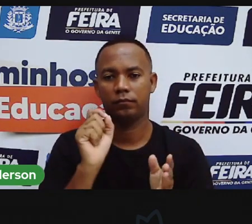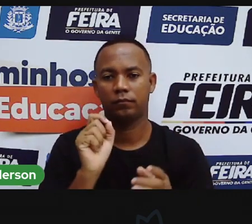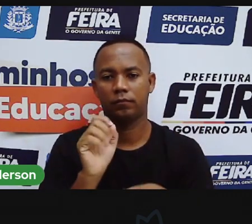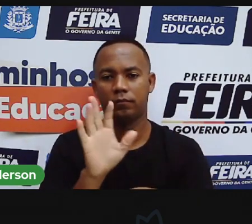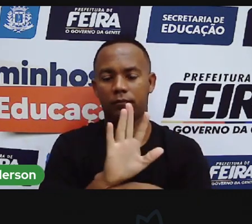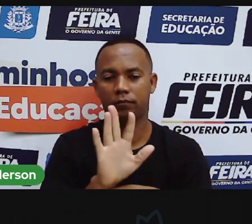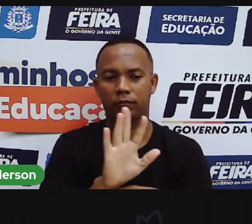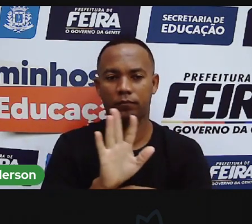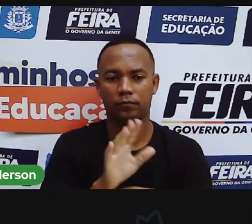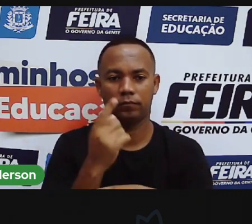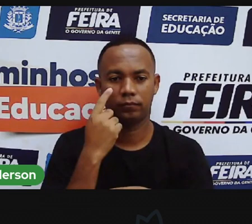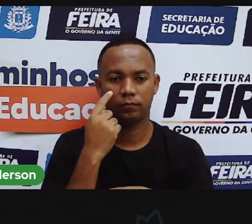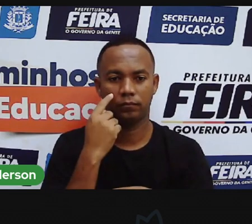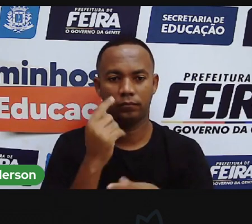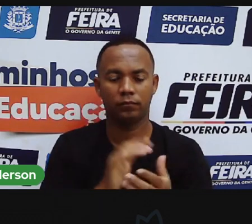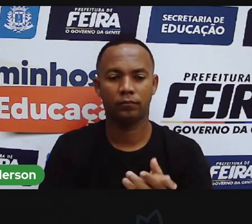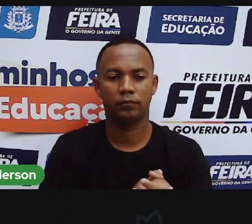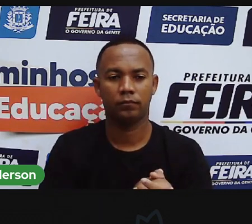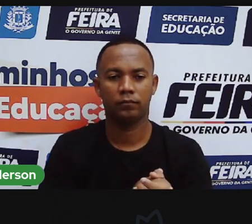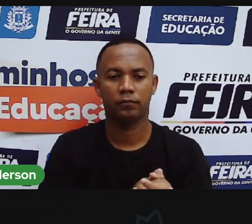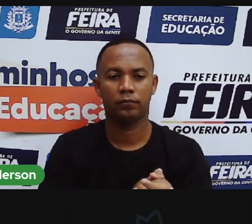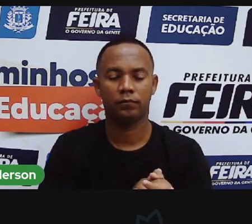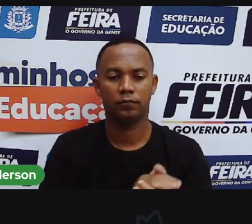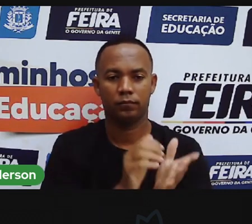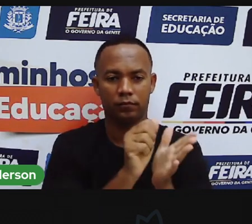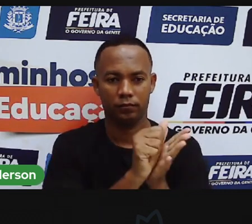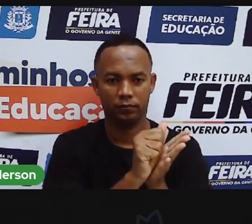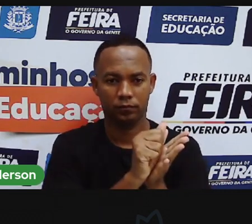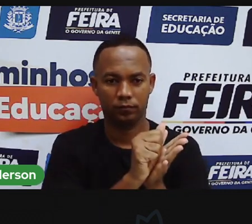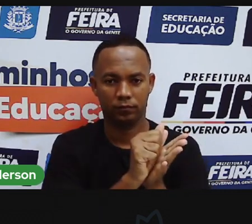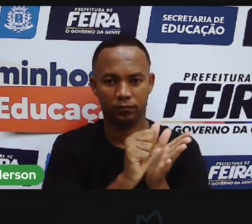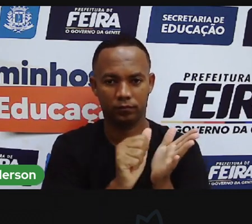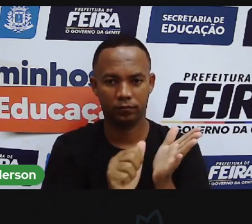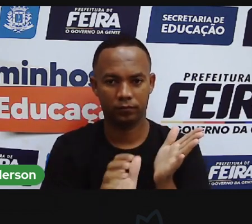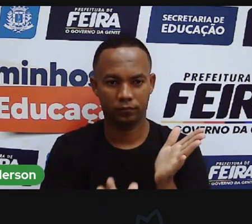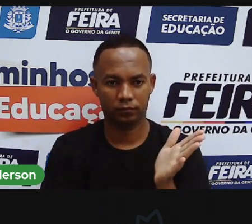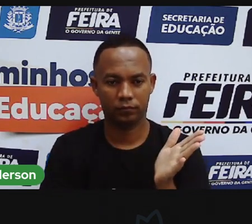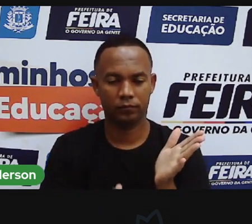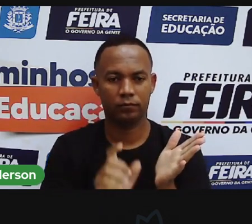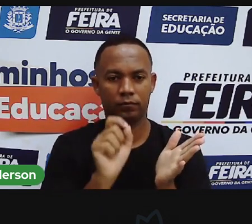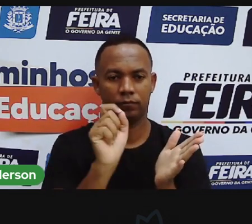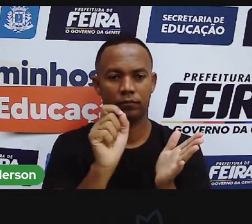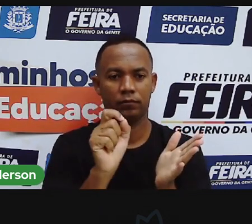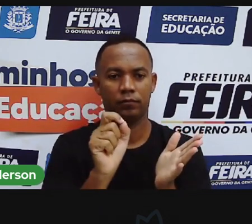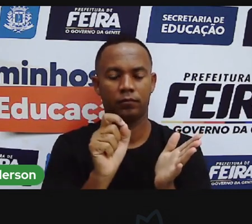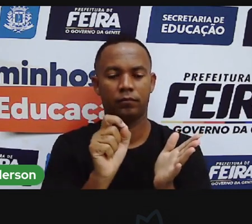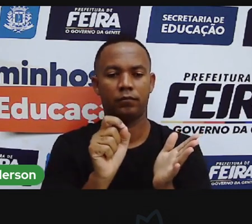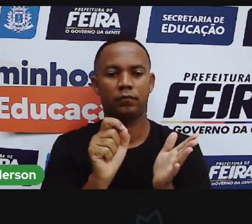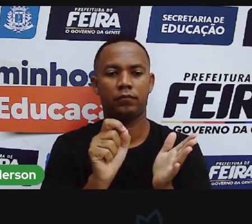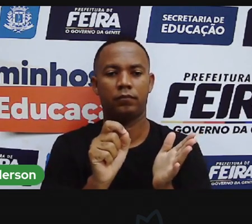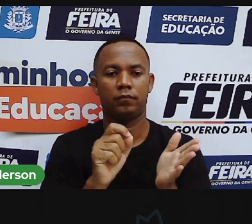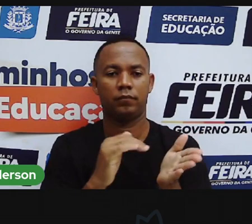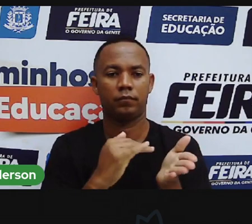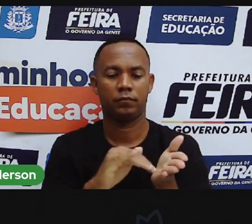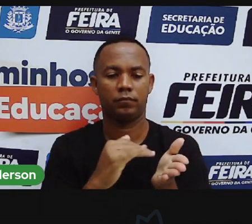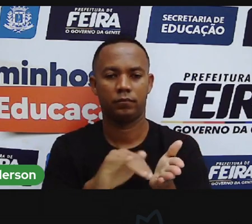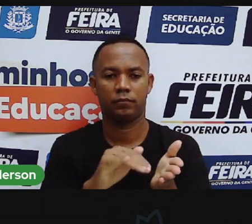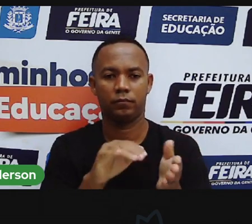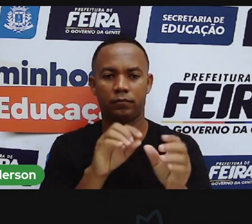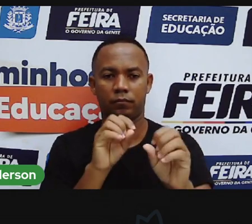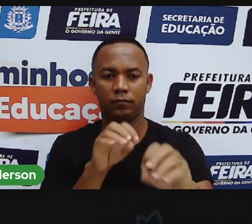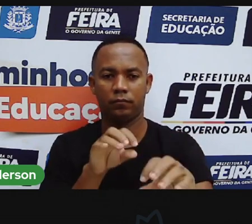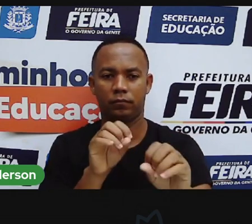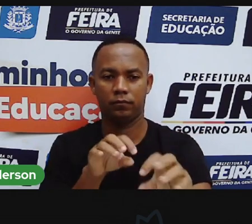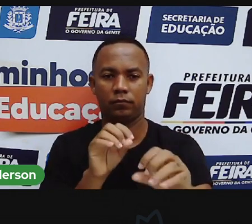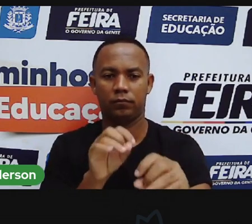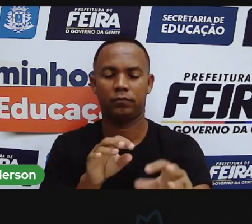eu vou lembrar para vocês o seguinte. É uma atividade que a gente vai fazer agora, mas que é sobre orientação de quem? Da SEDUC, da